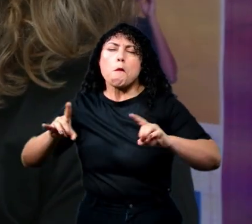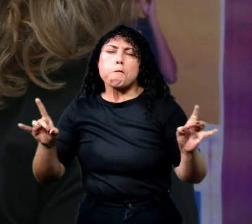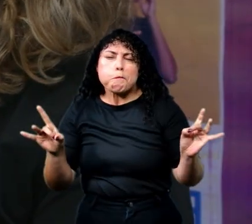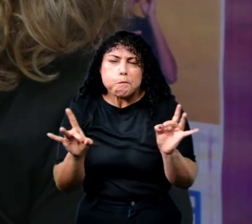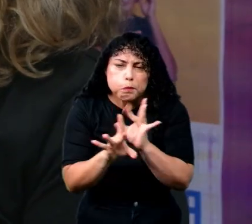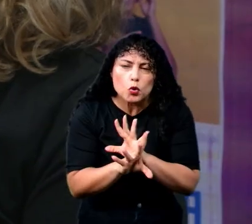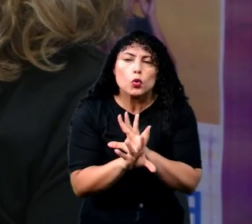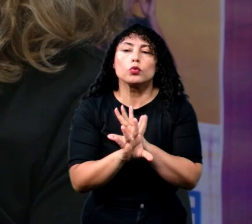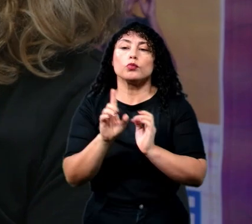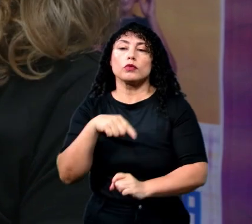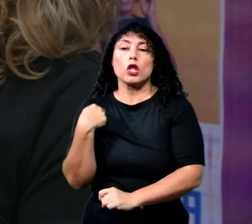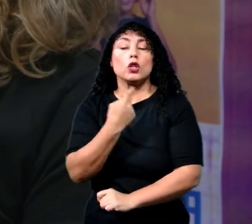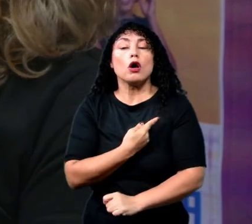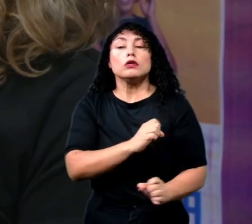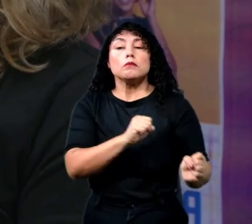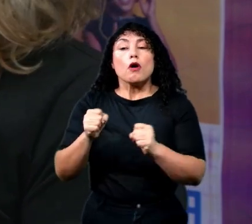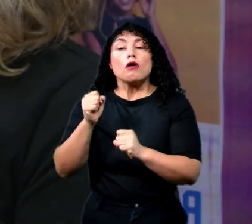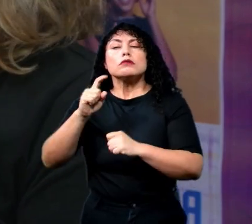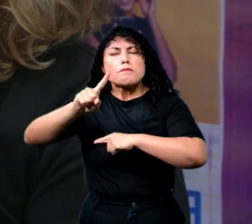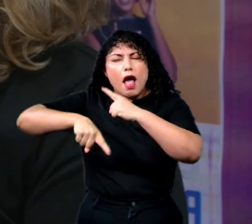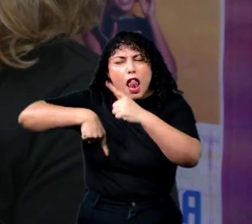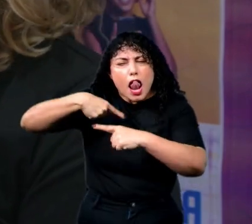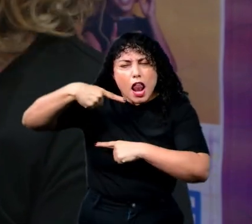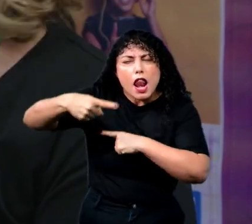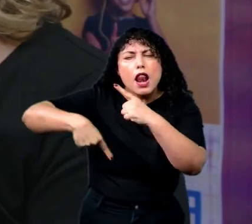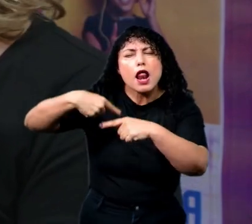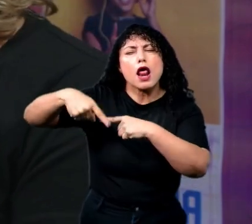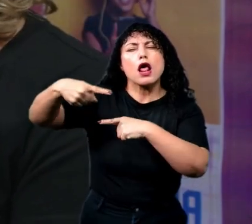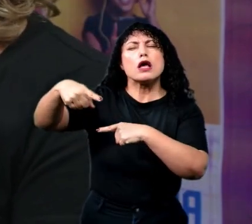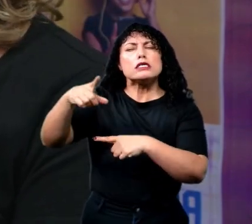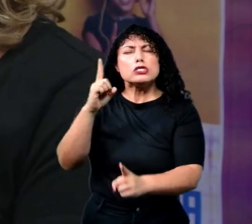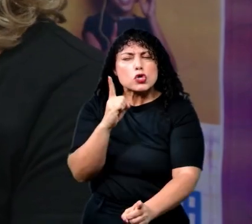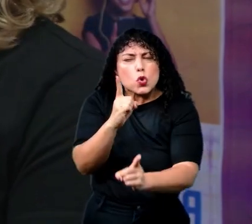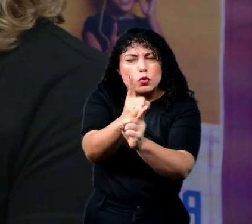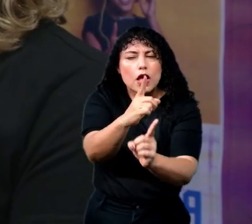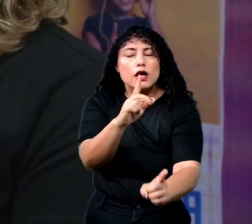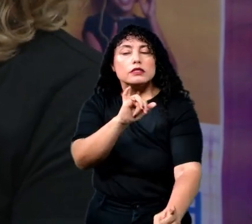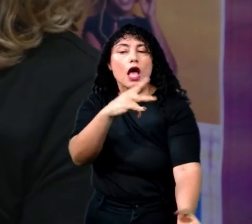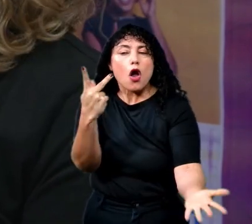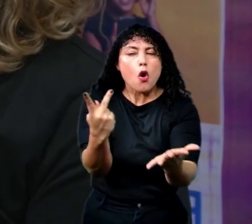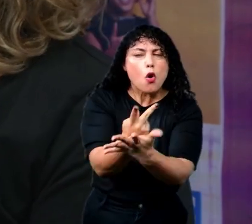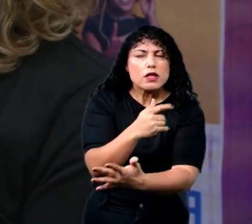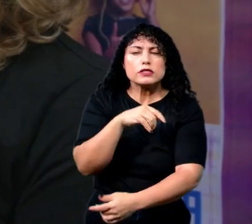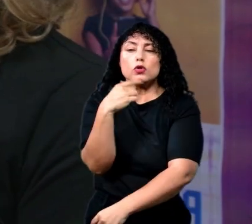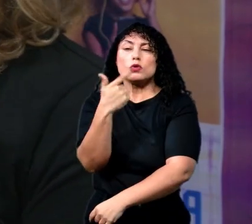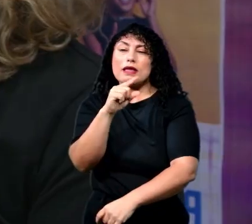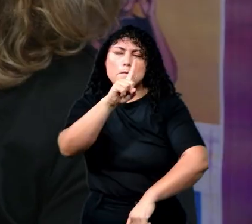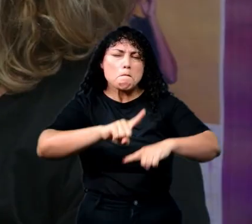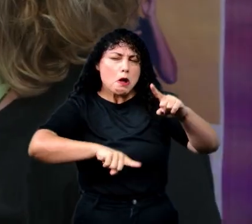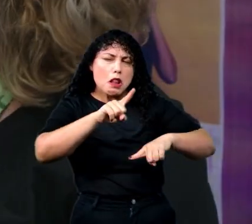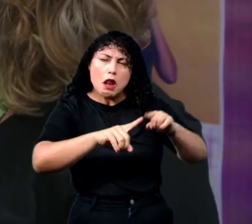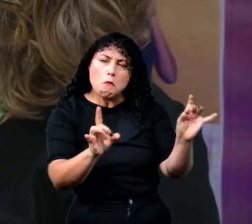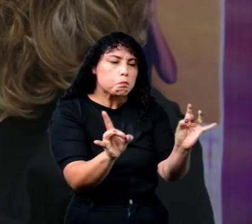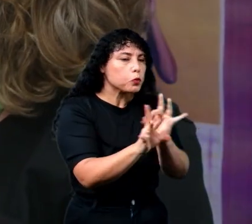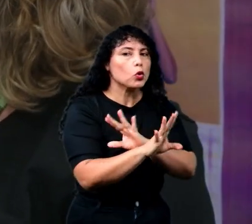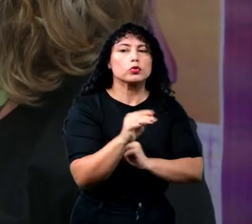gente possa ir mais longe e identificar se realmente houve ali, né? Porque se não tiver materialidade, se a